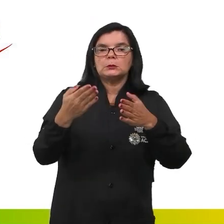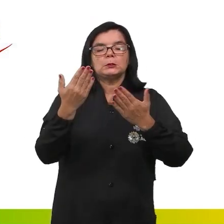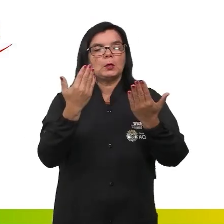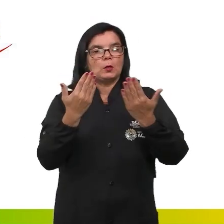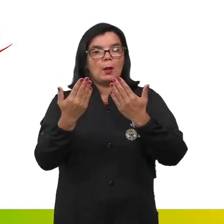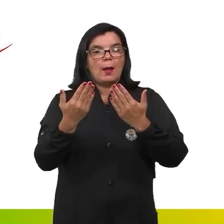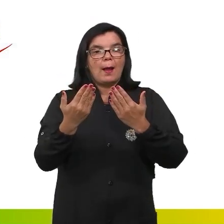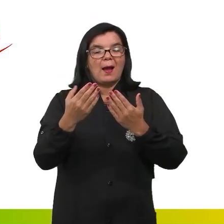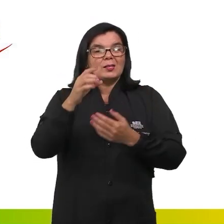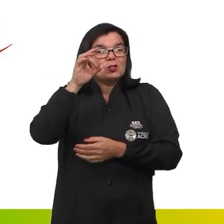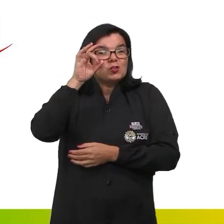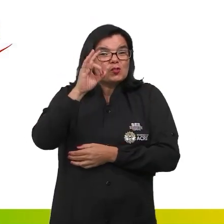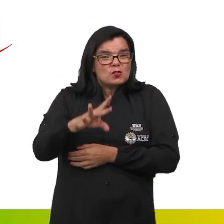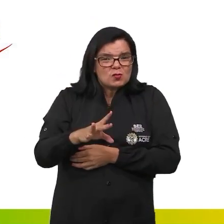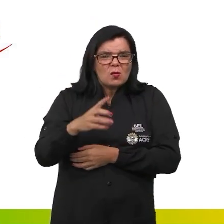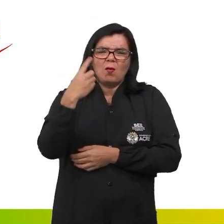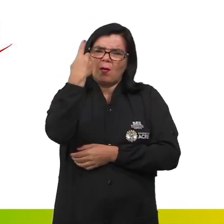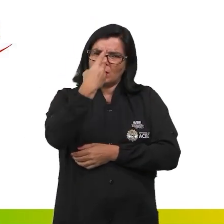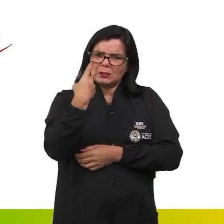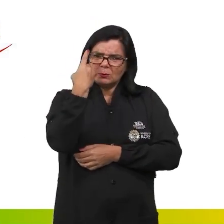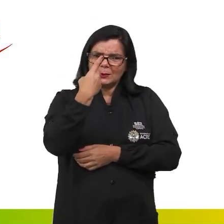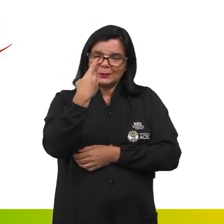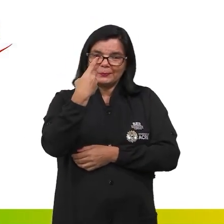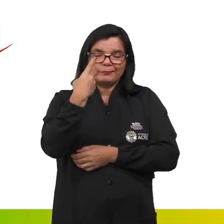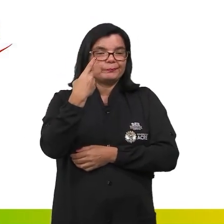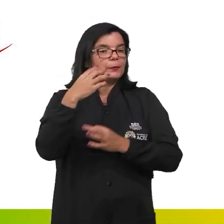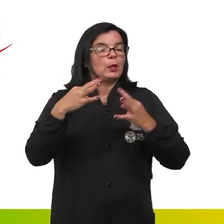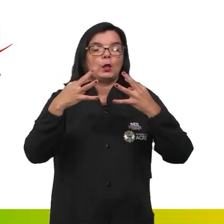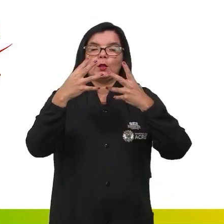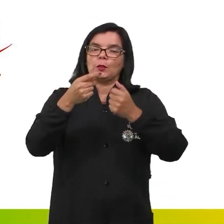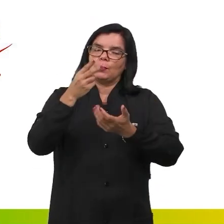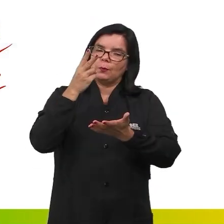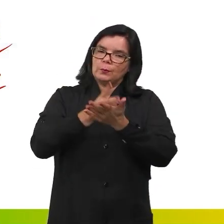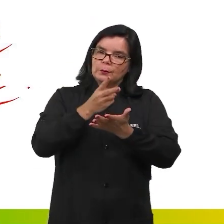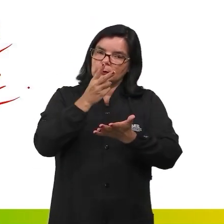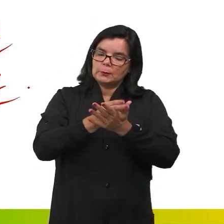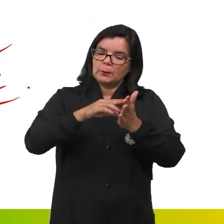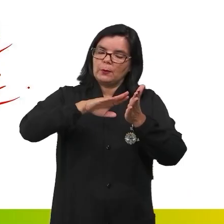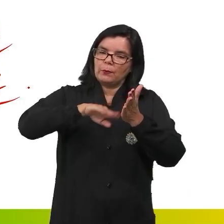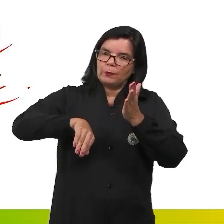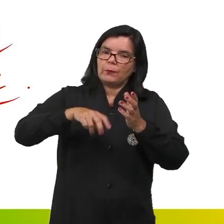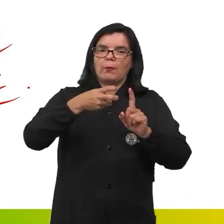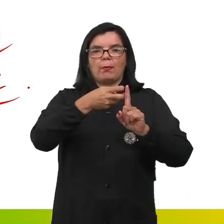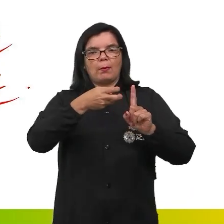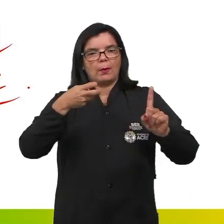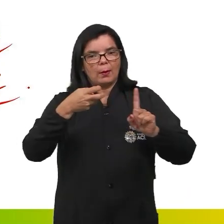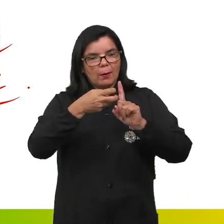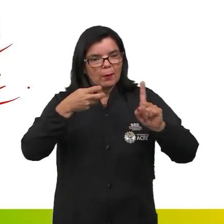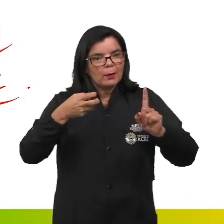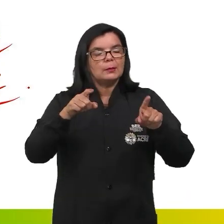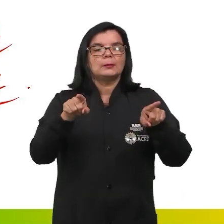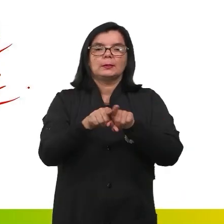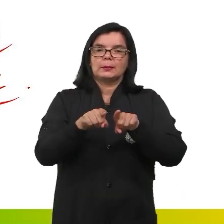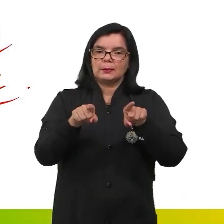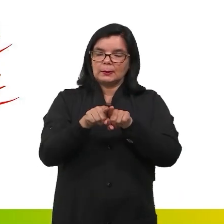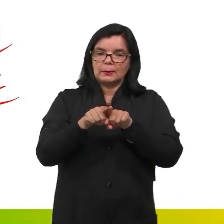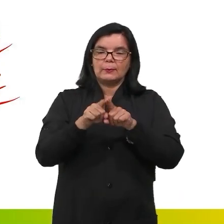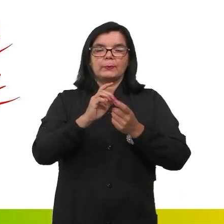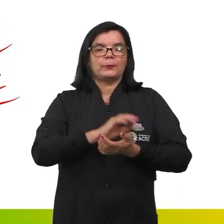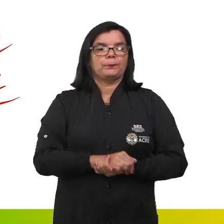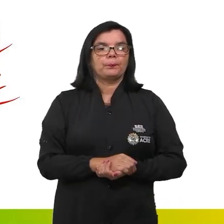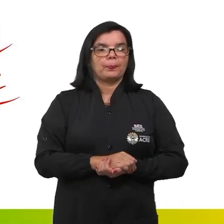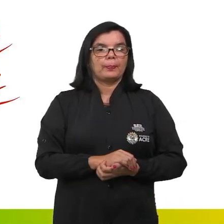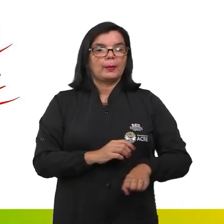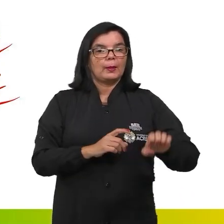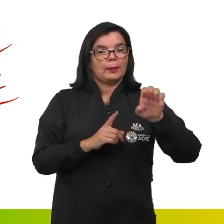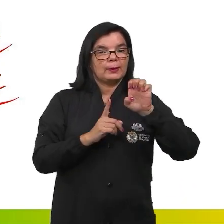apenas espanhol. Apenas. Todo o tempo, galera, excluindo as línguas indígenas. Aí a gente vai só excluindo também a